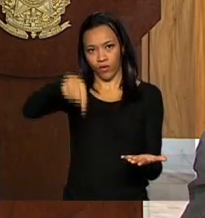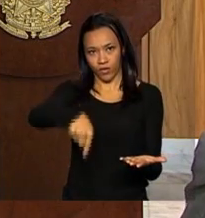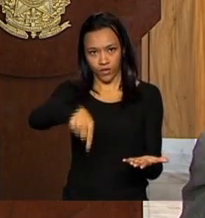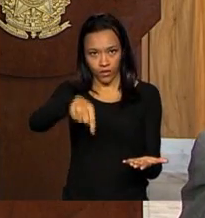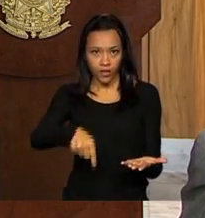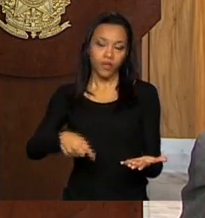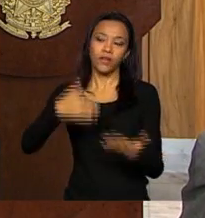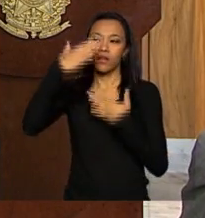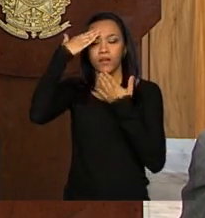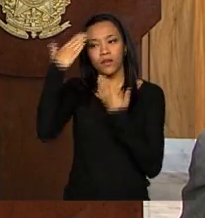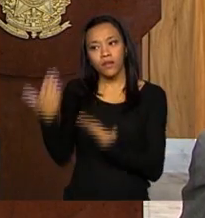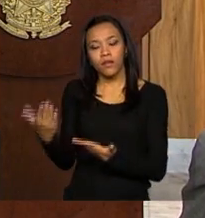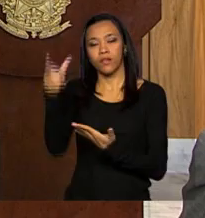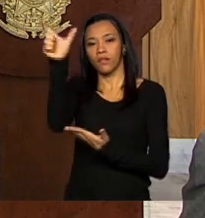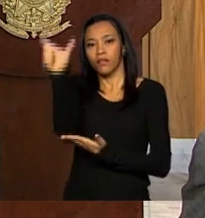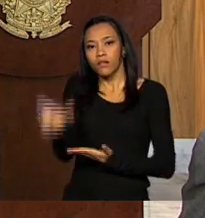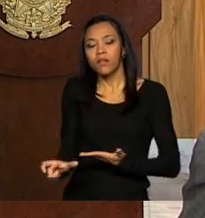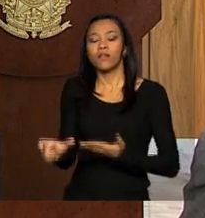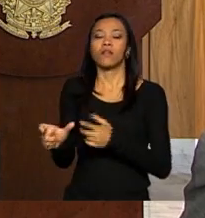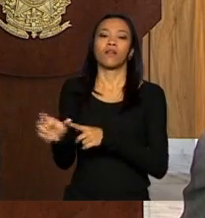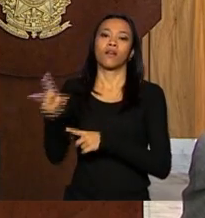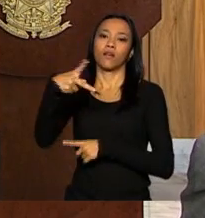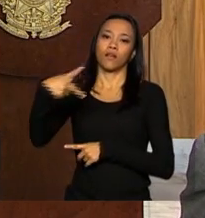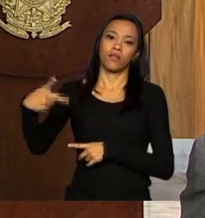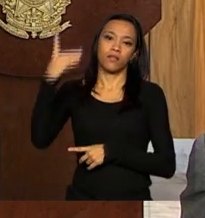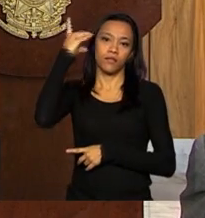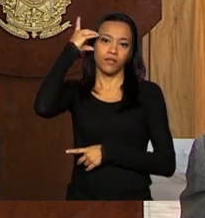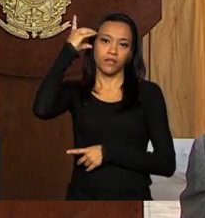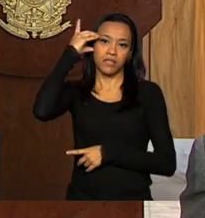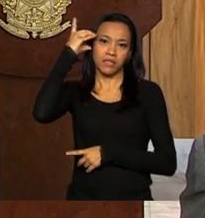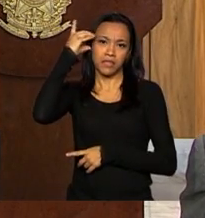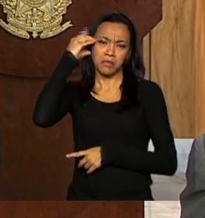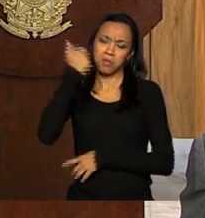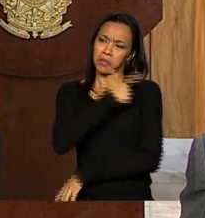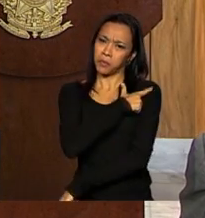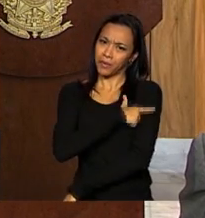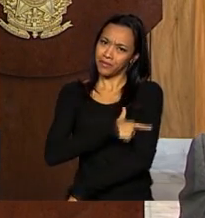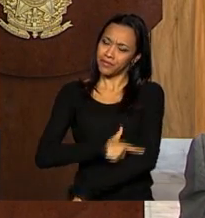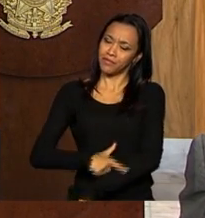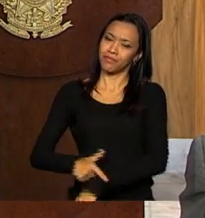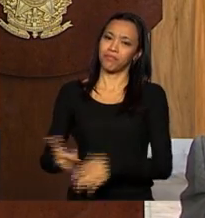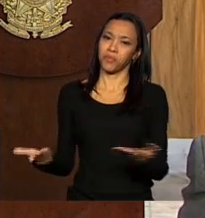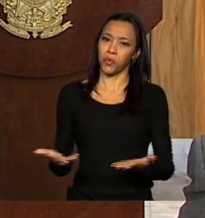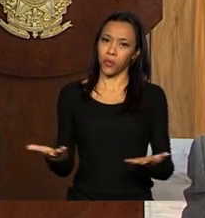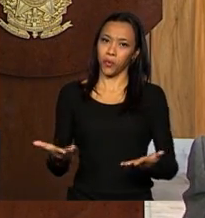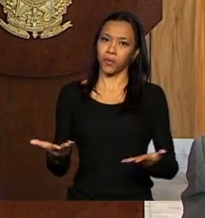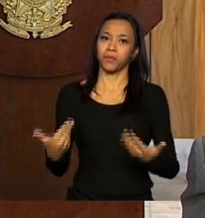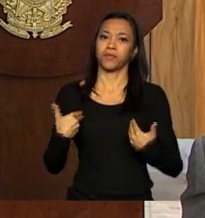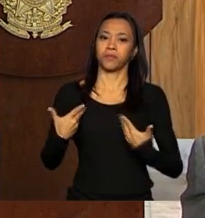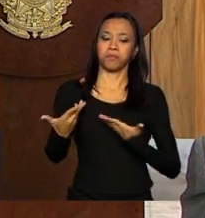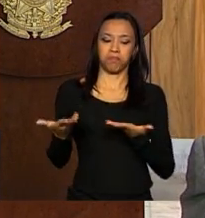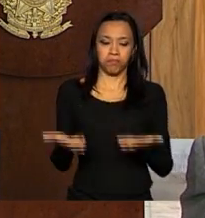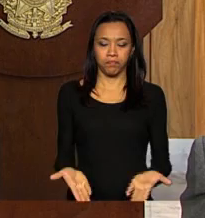presidenta, pela hospitalidade com que nós somos recebidos. Considerando